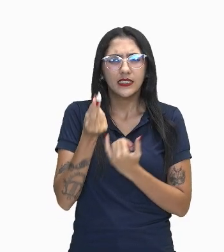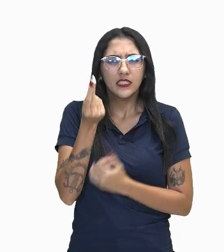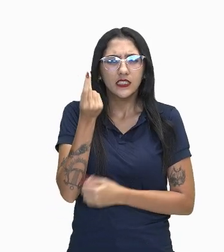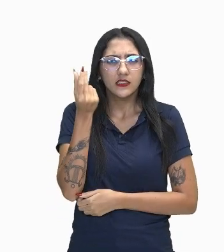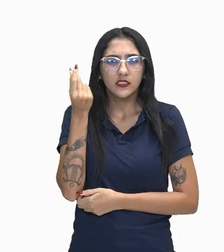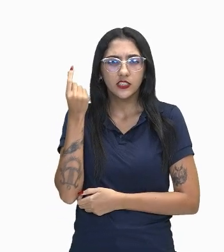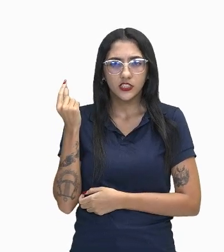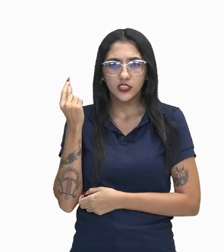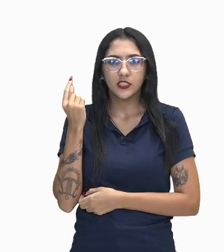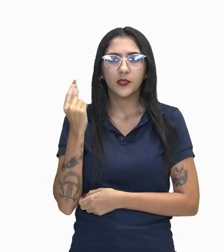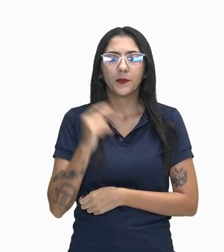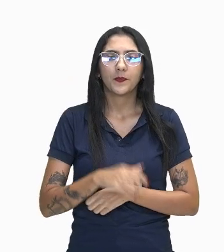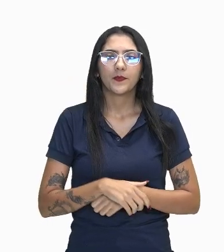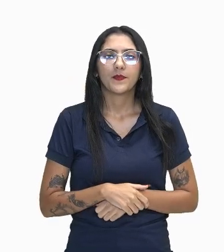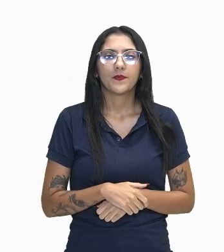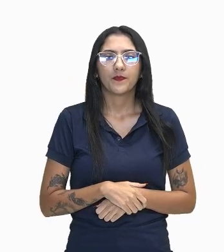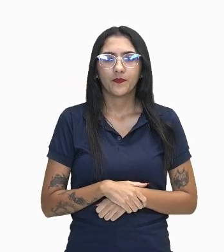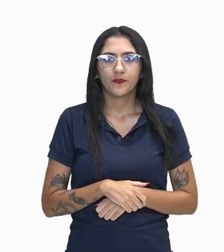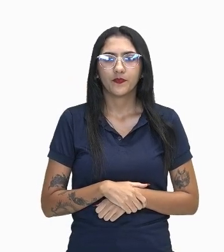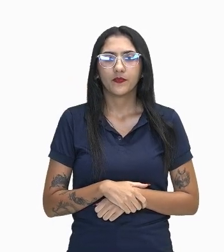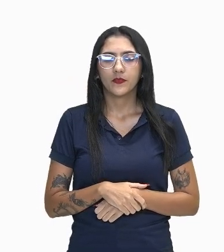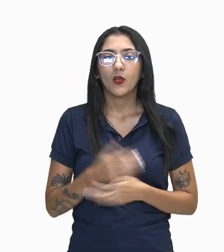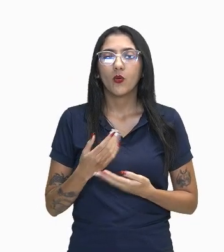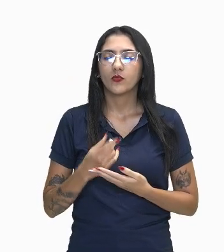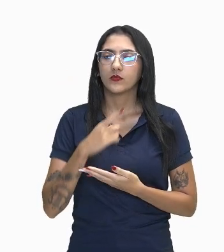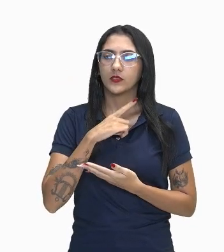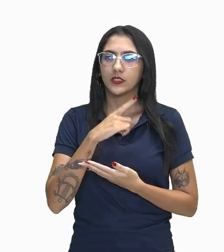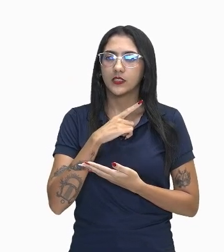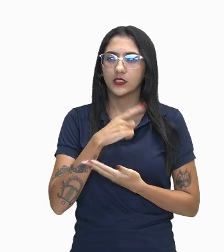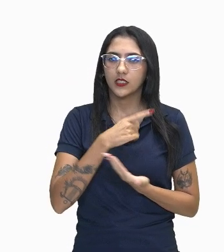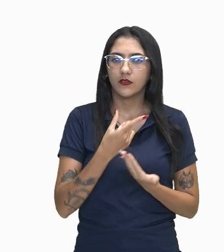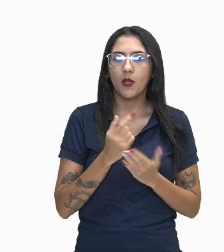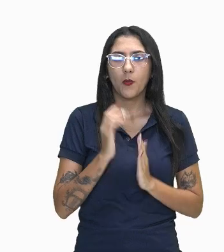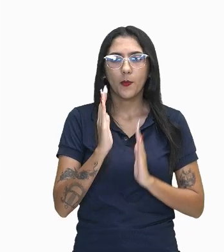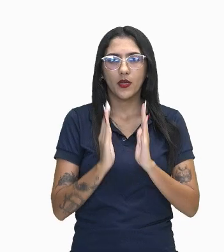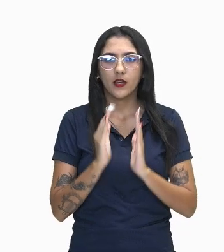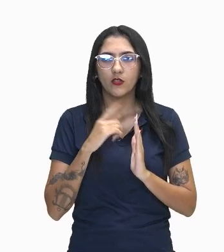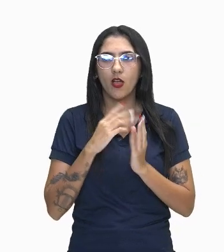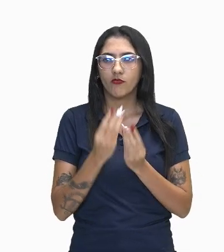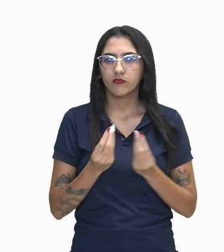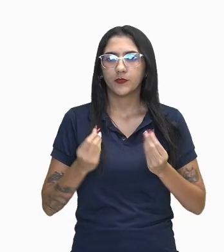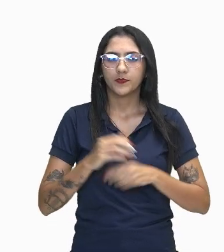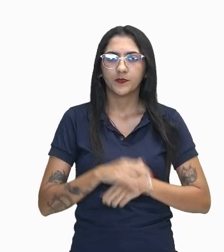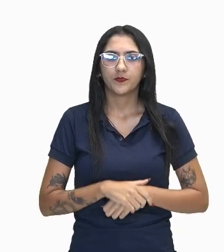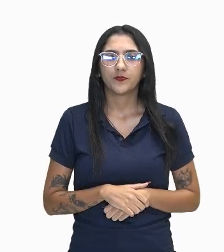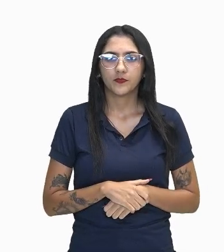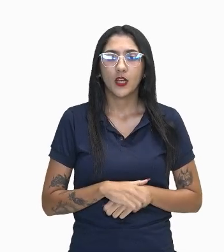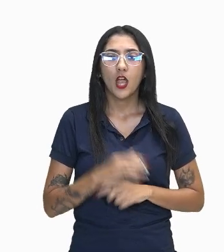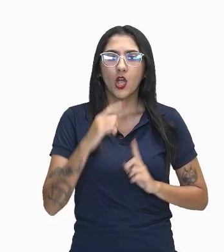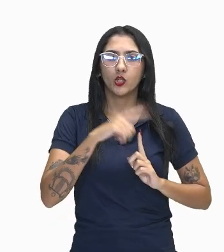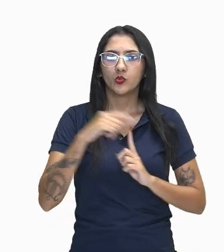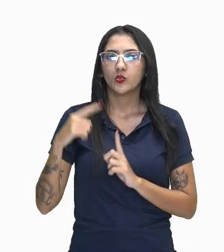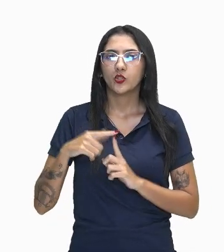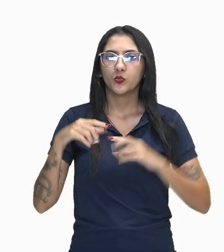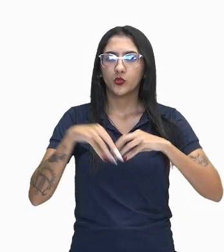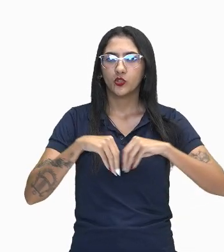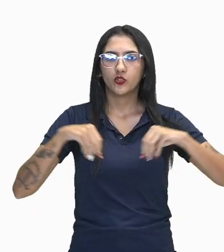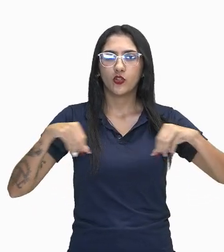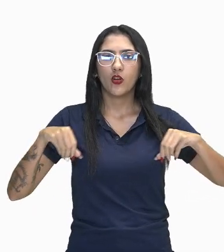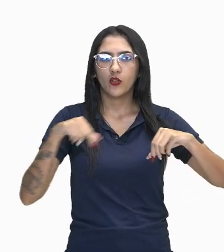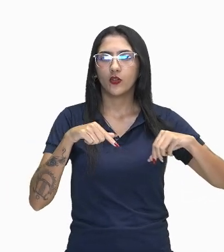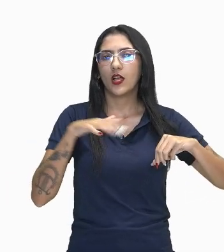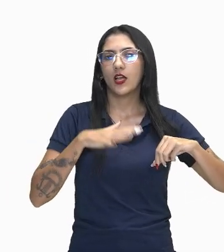intensamente erodida, onde ocorreu muito aí também esse processo de erosão. E o solo do domínio amazônico? Nós